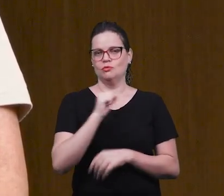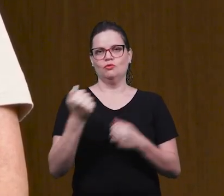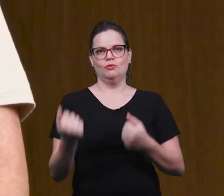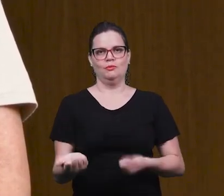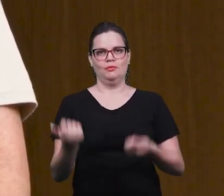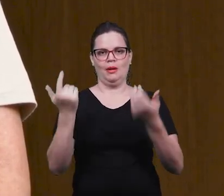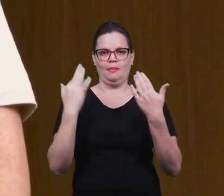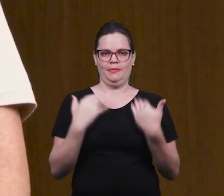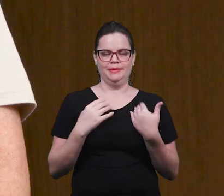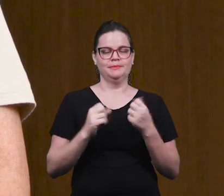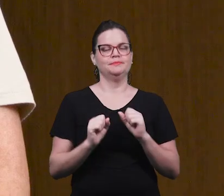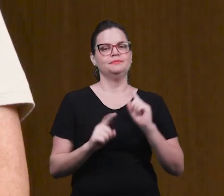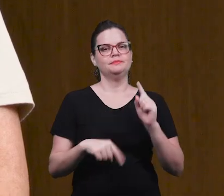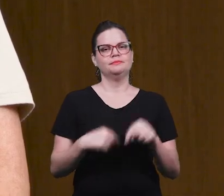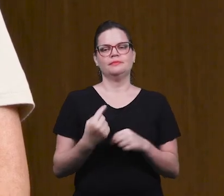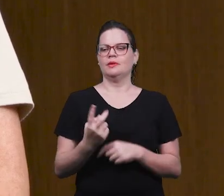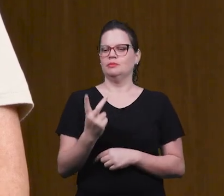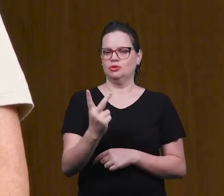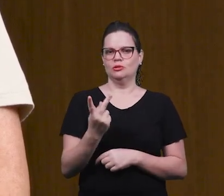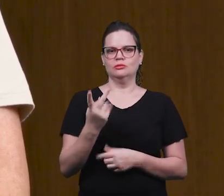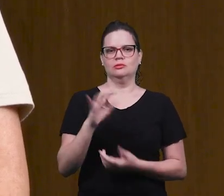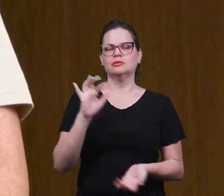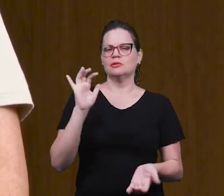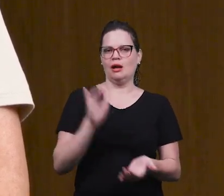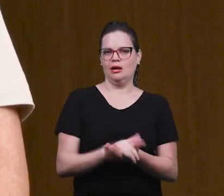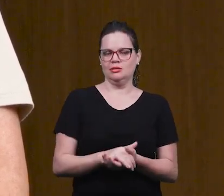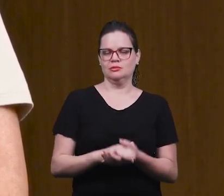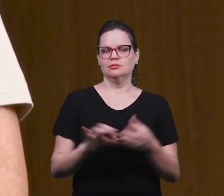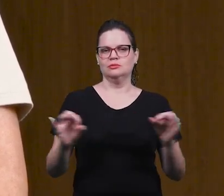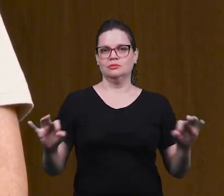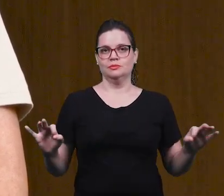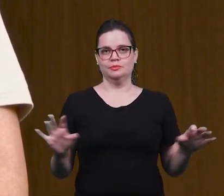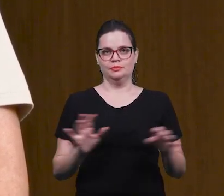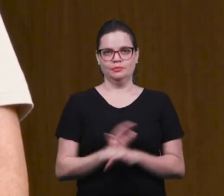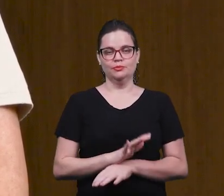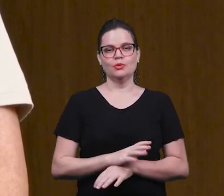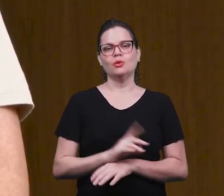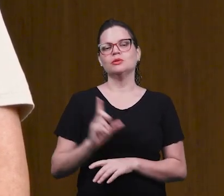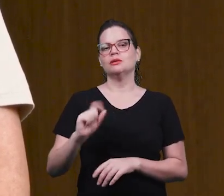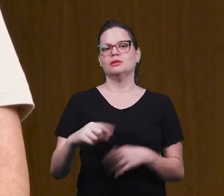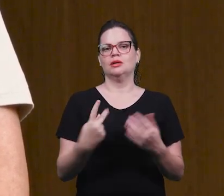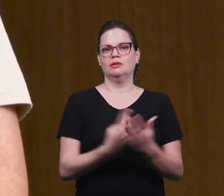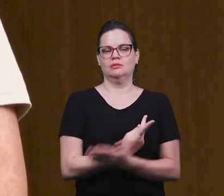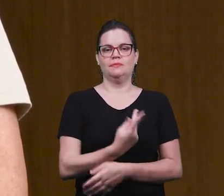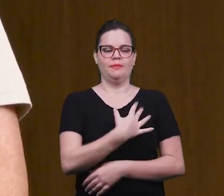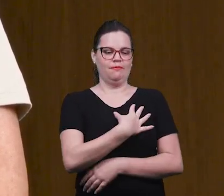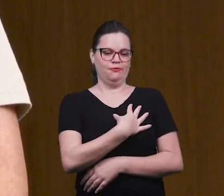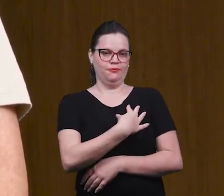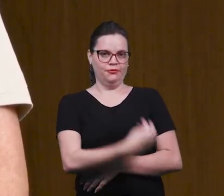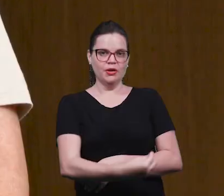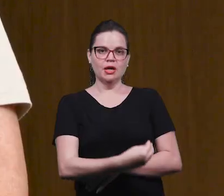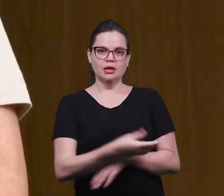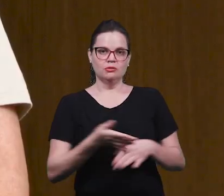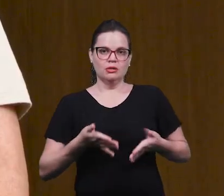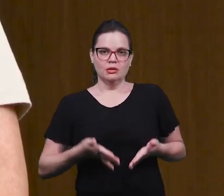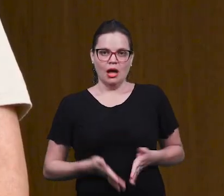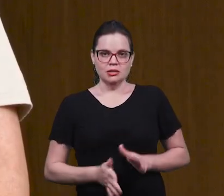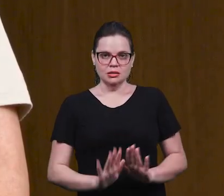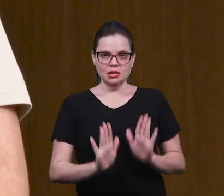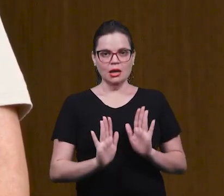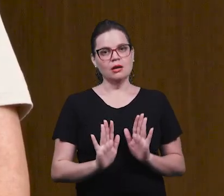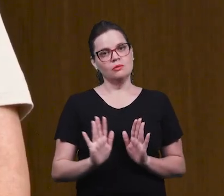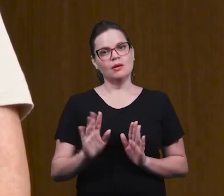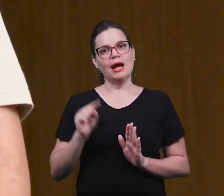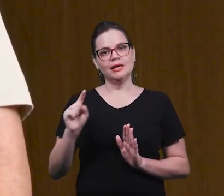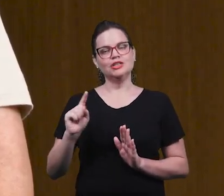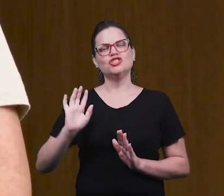Senhor. E depois que nós casamos, né, a gente tinha conversado muito sobre isso. Depois que os filhos nascessem, que